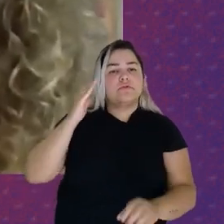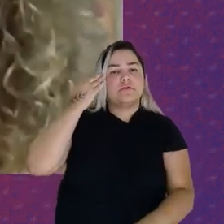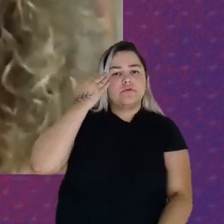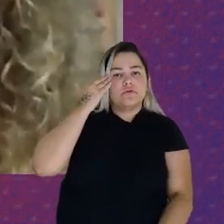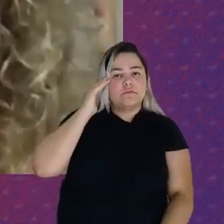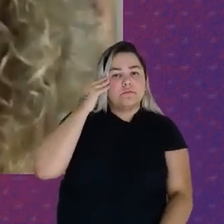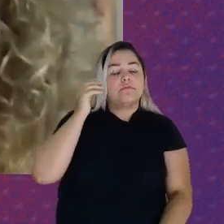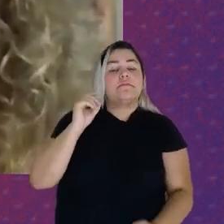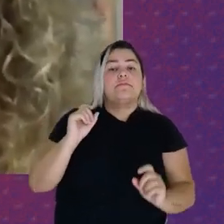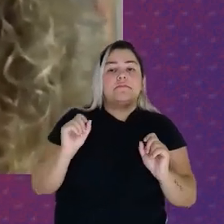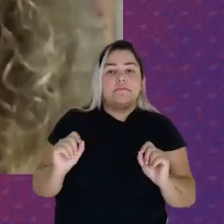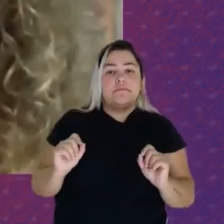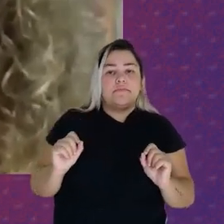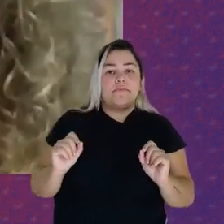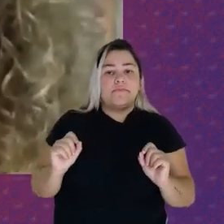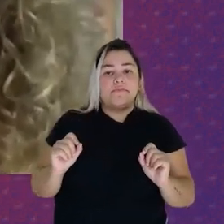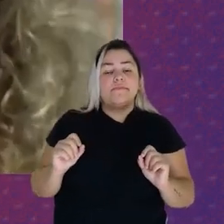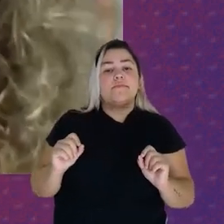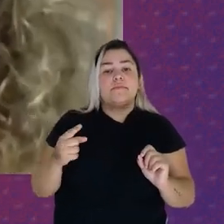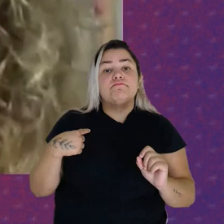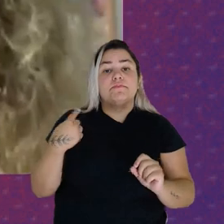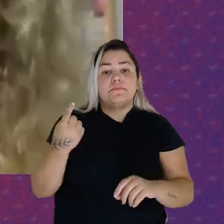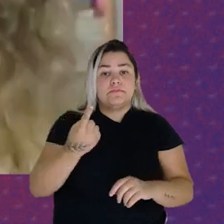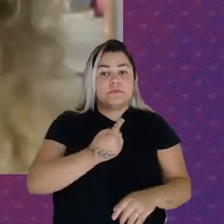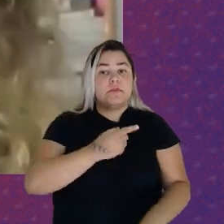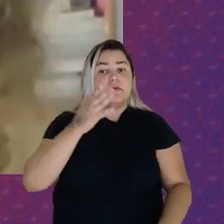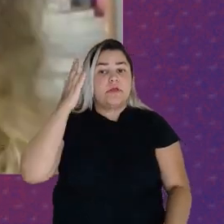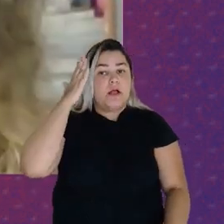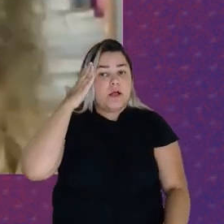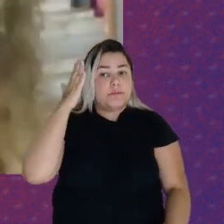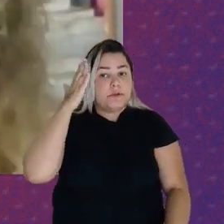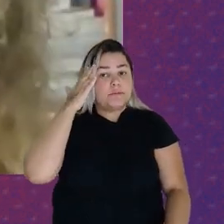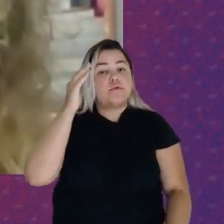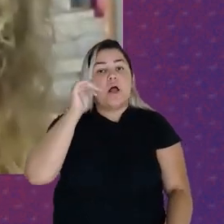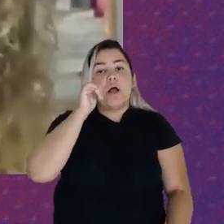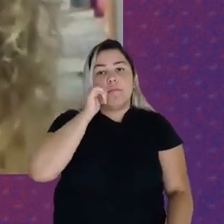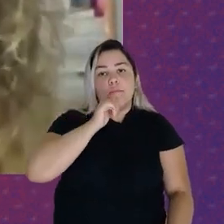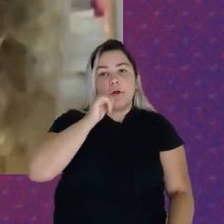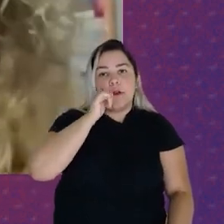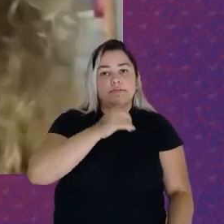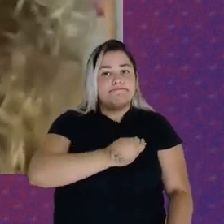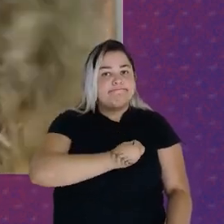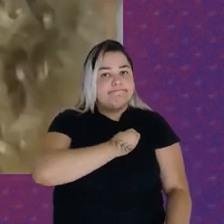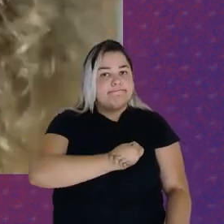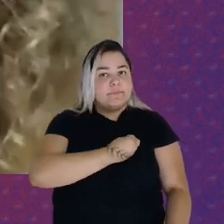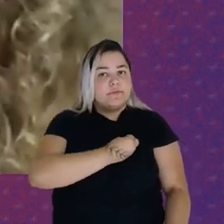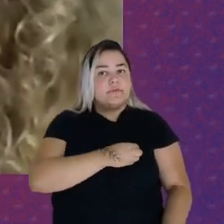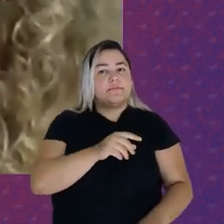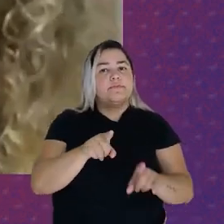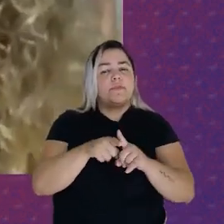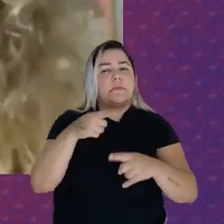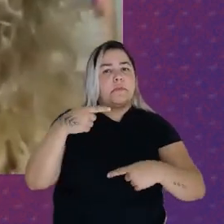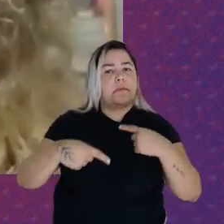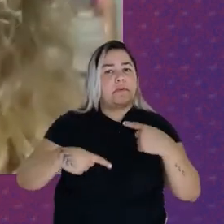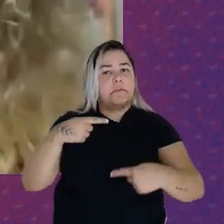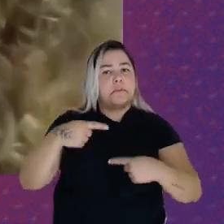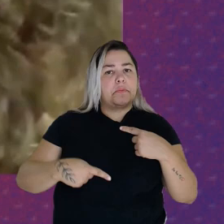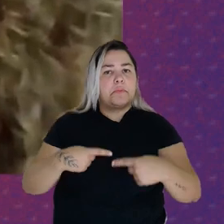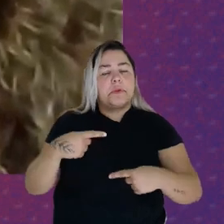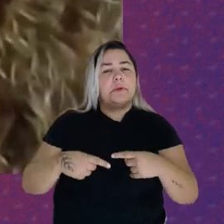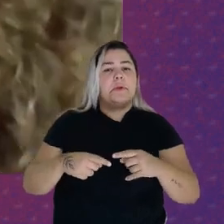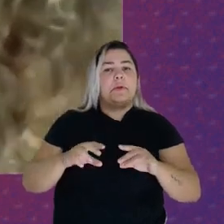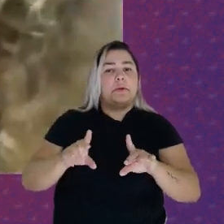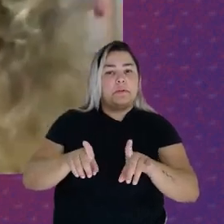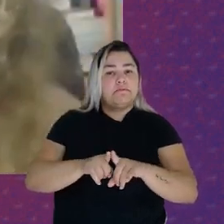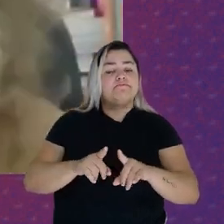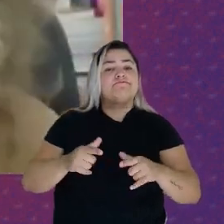que a gente sabe que a mulher, quando ela participa da política, ela passa pelos mesmos desafios que os homens, mas ela precisa